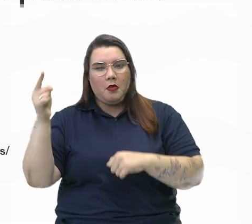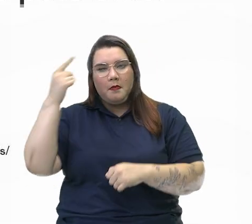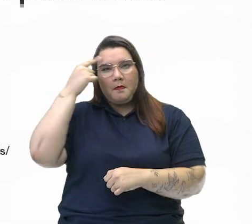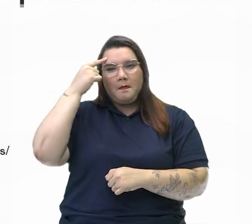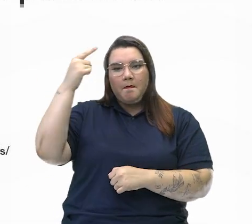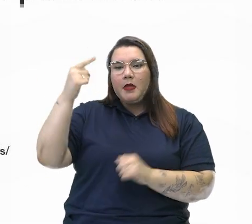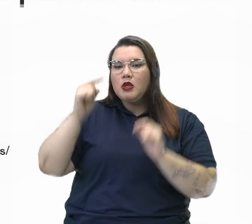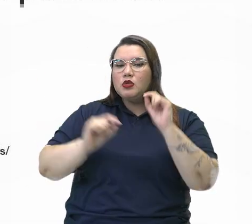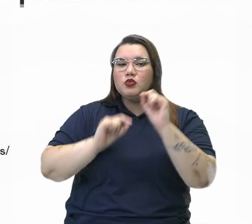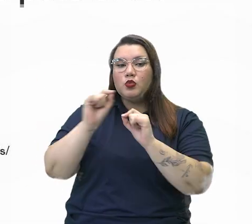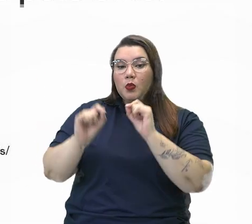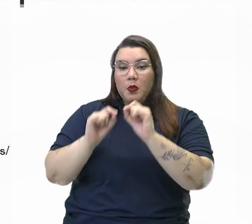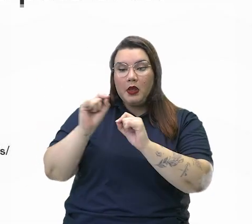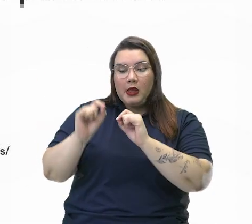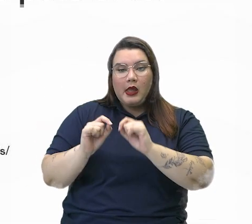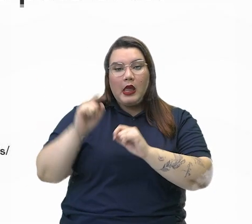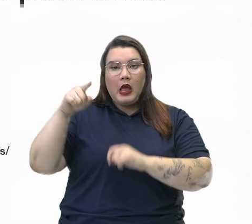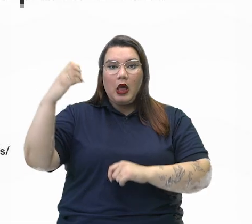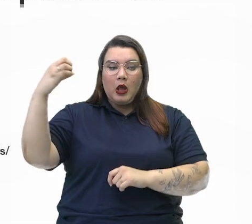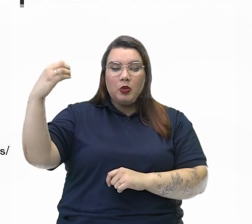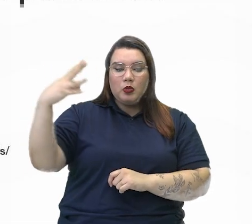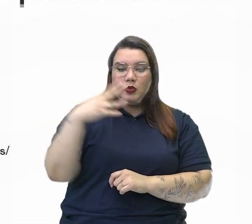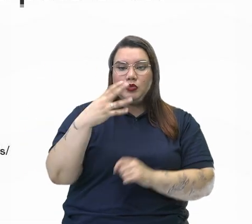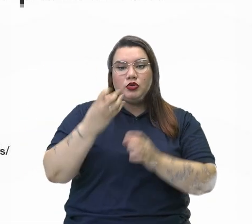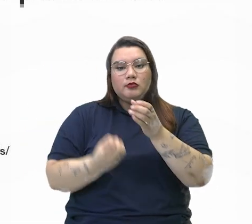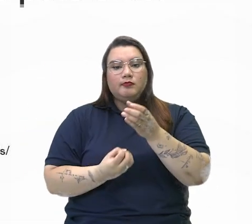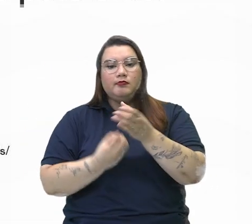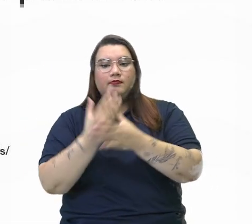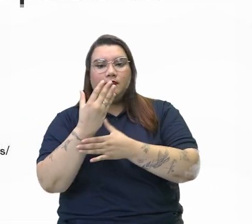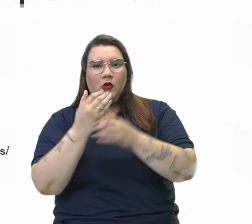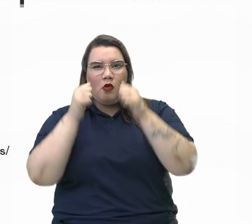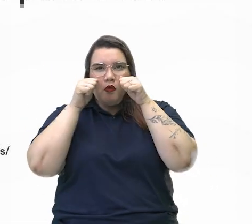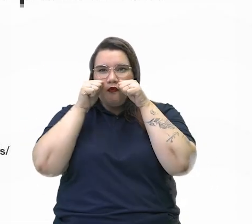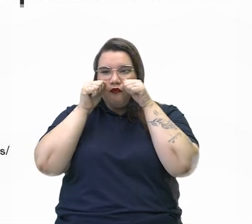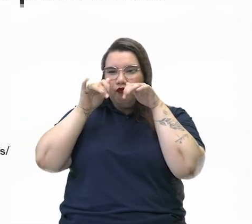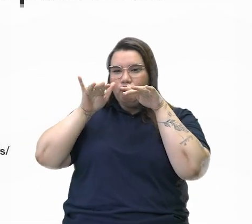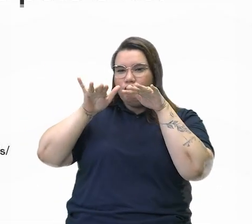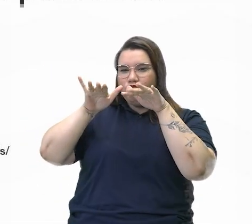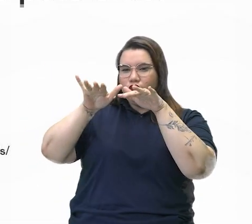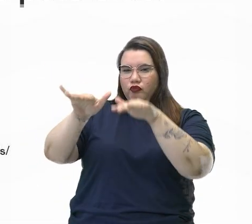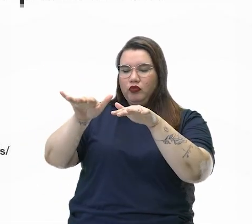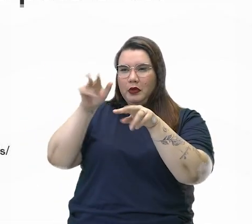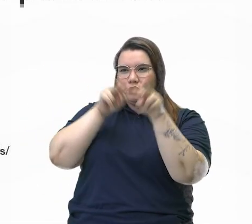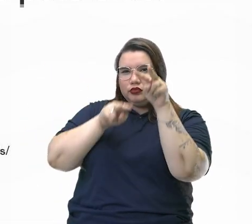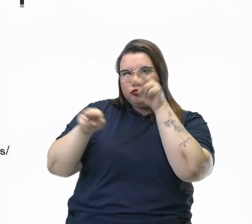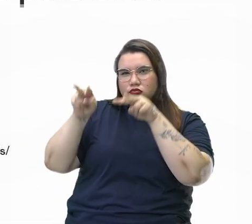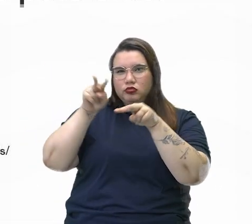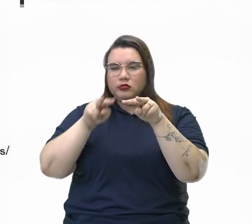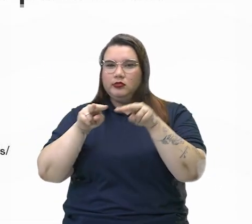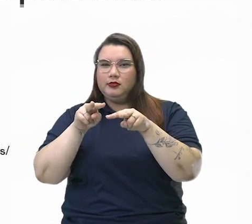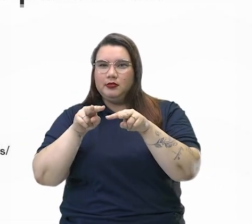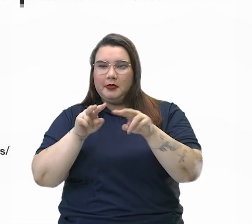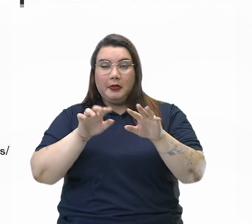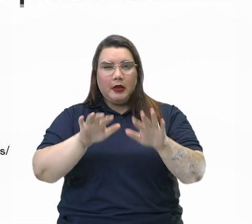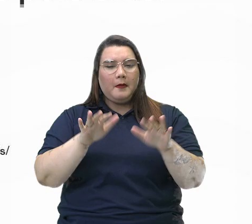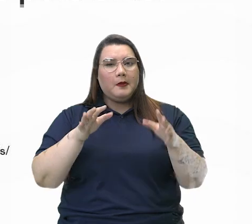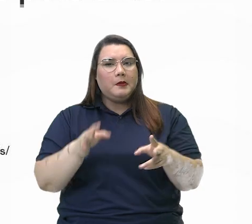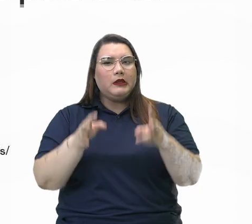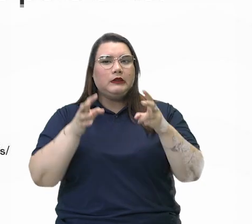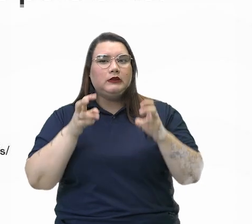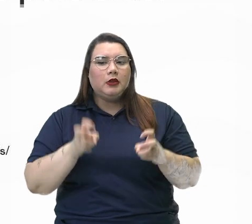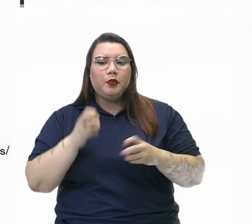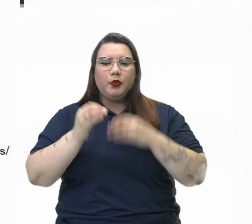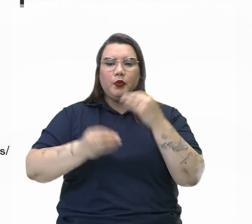pelo olho. Olha só o nascimento da teoria quântica. E a partir daí a gente já começa a